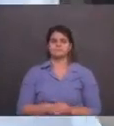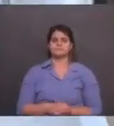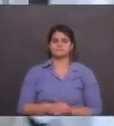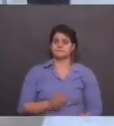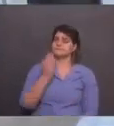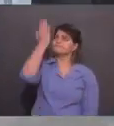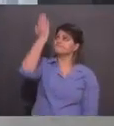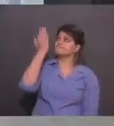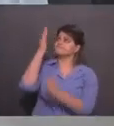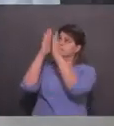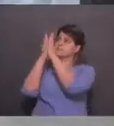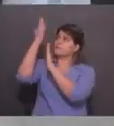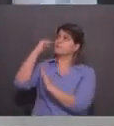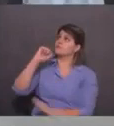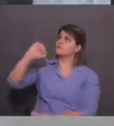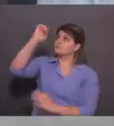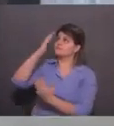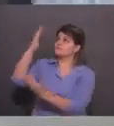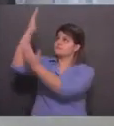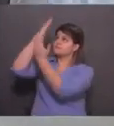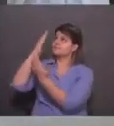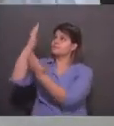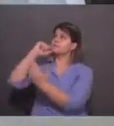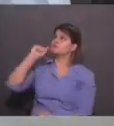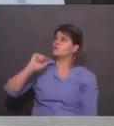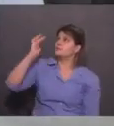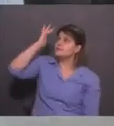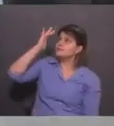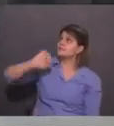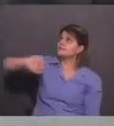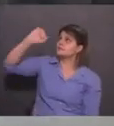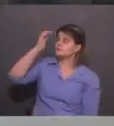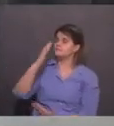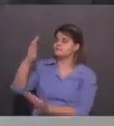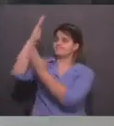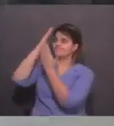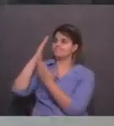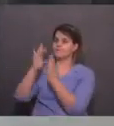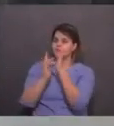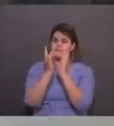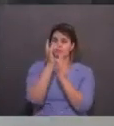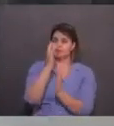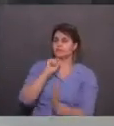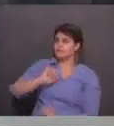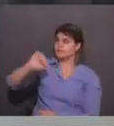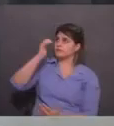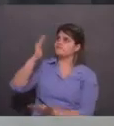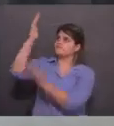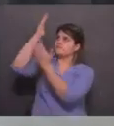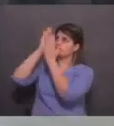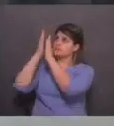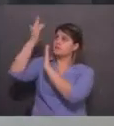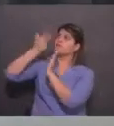Bendito seja Deus, bendito o seu santo nome, bendito Jesus Cristo, verdadeiro Deus